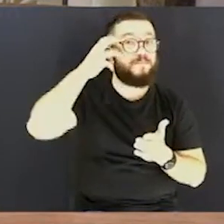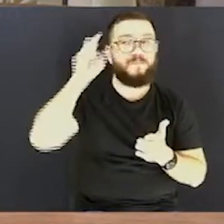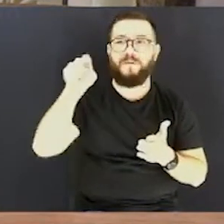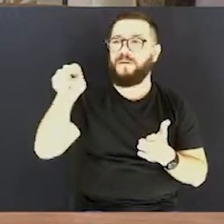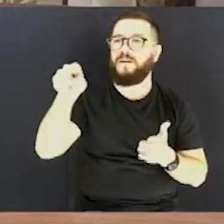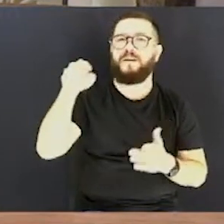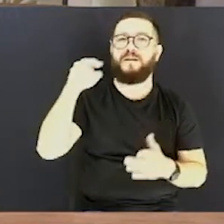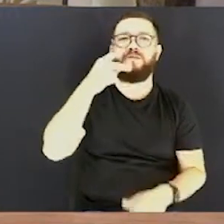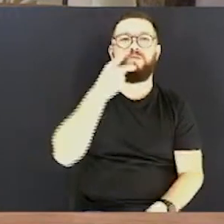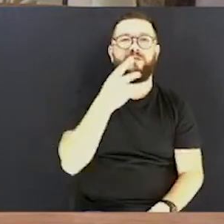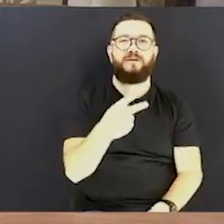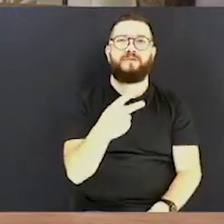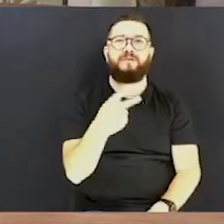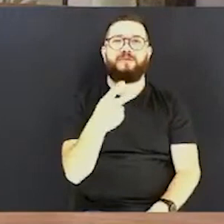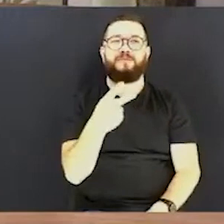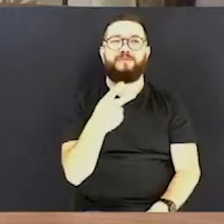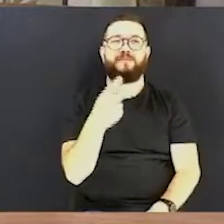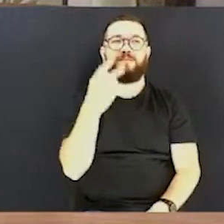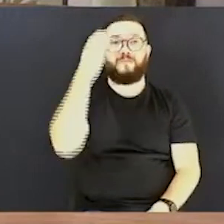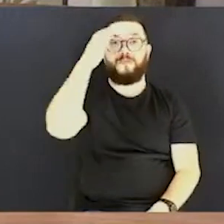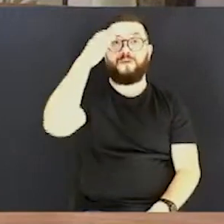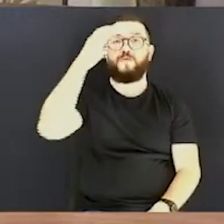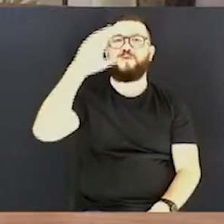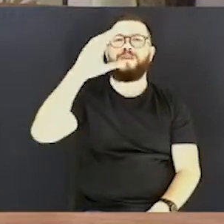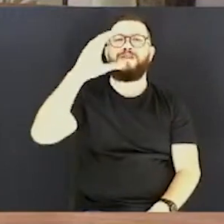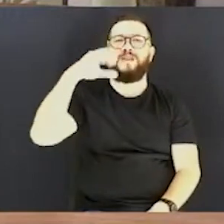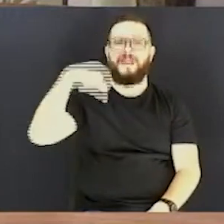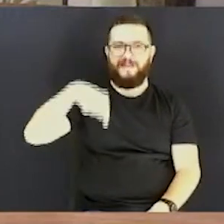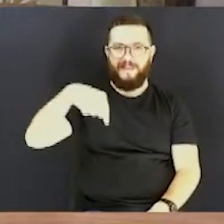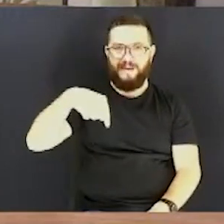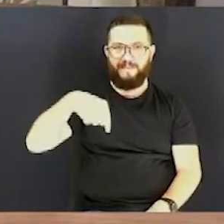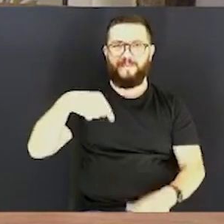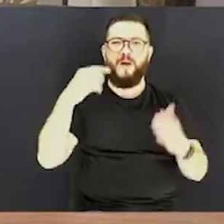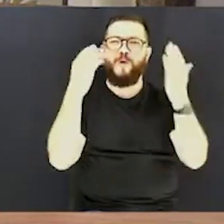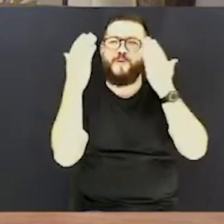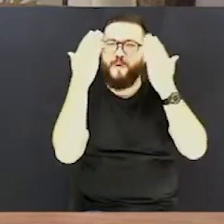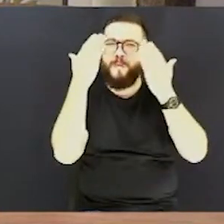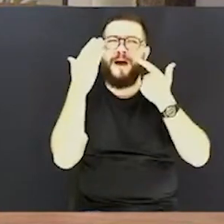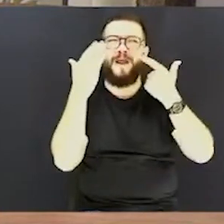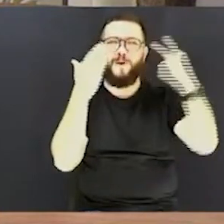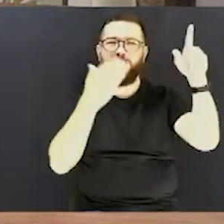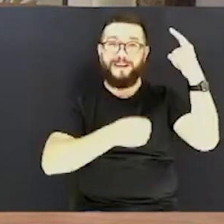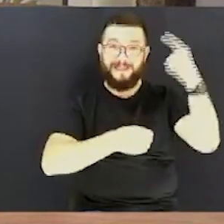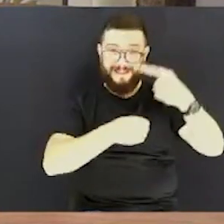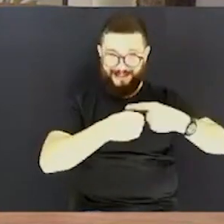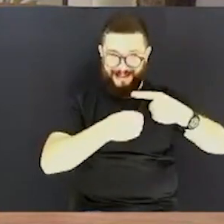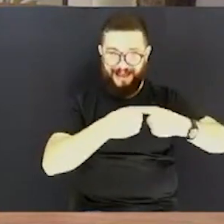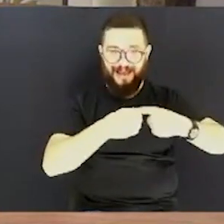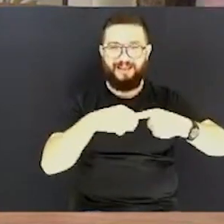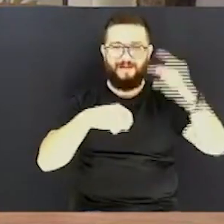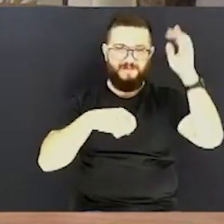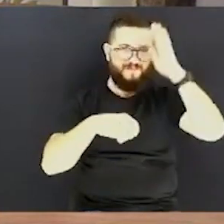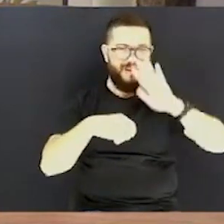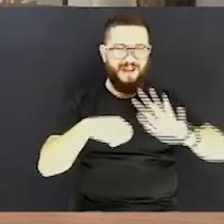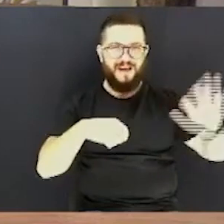Curitiba, se comparado aos demais municípios do país, possui índices